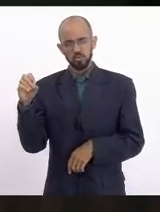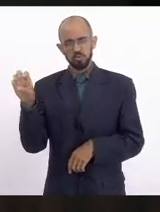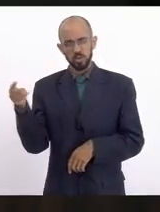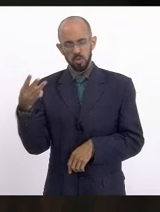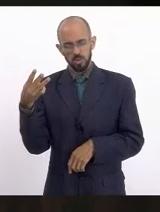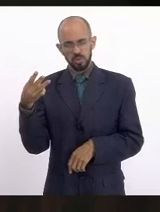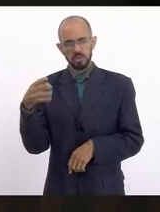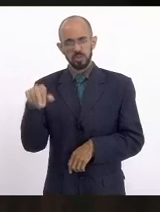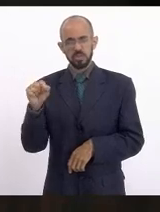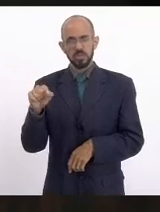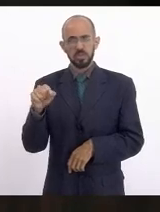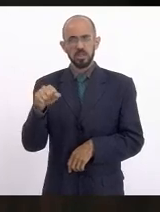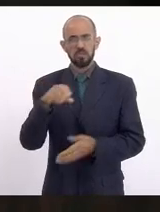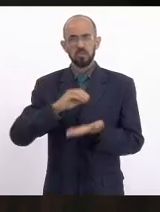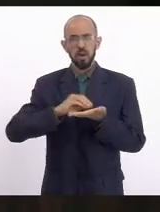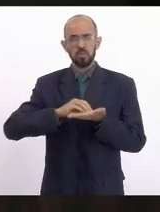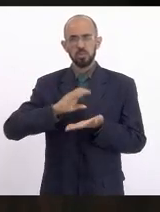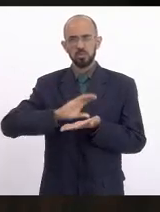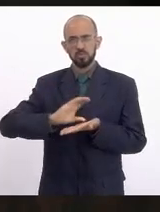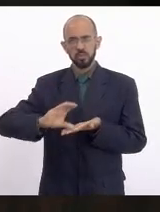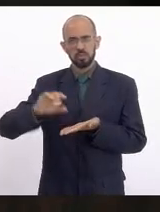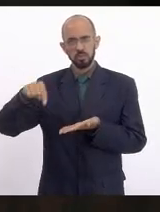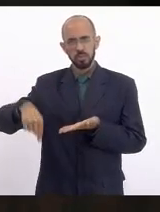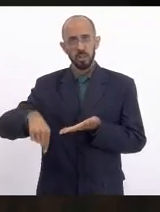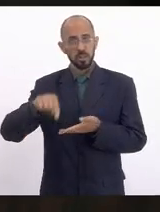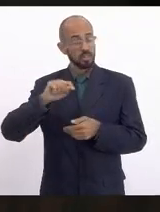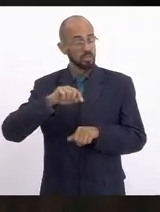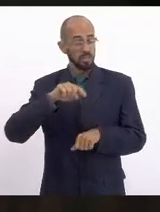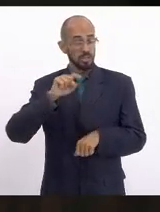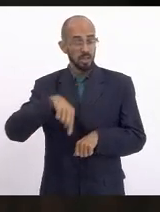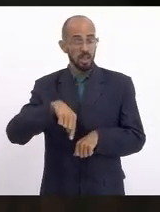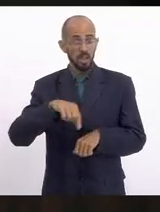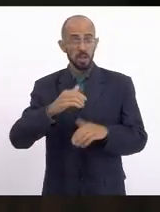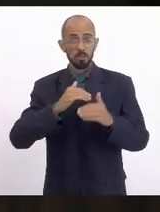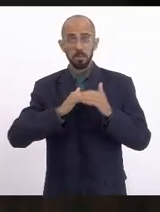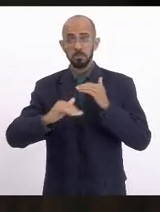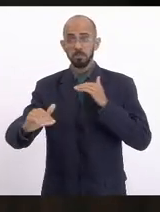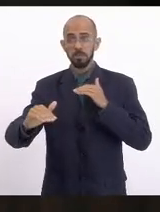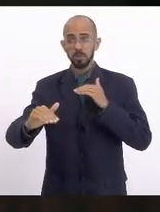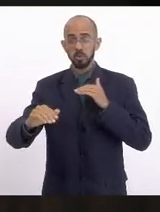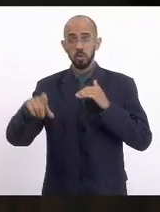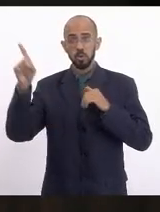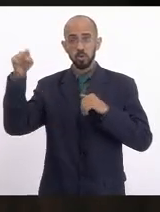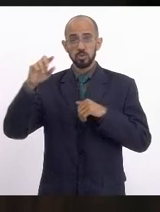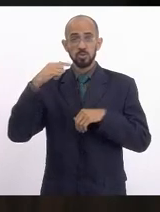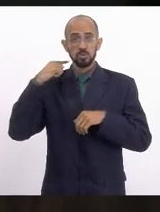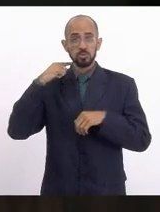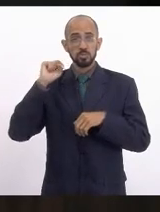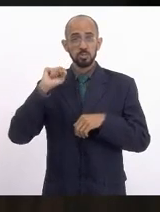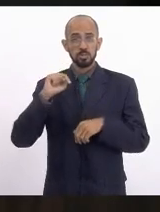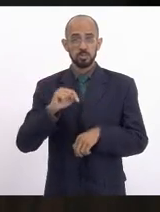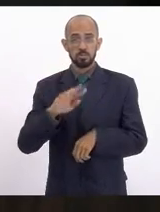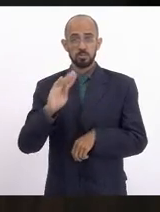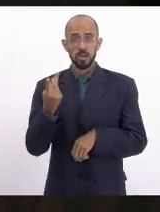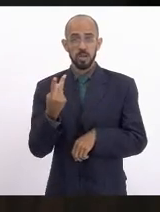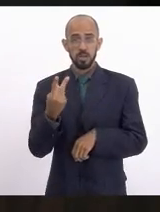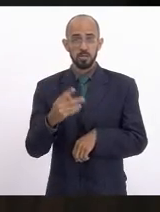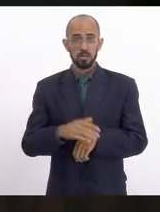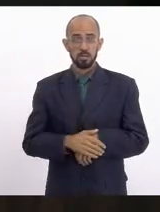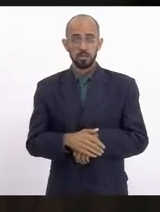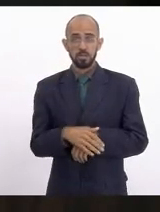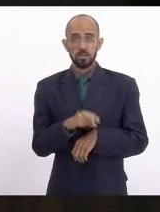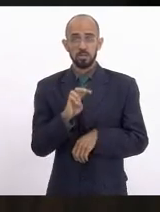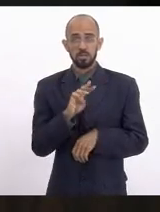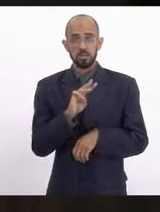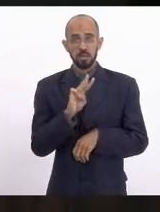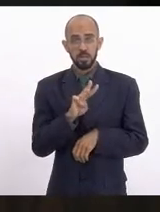Rio e essa contrapartida tá indo tá saindo do Rio para ir para o metrô do Belo Horizonte 300 contaminam de Age